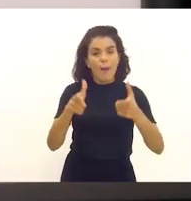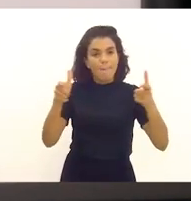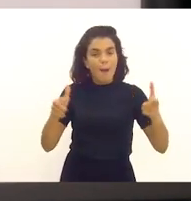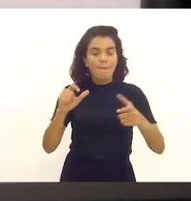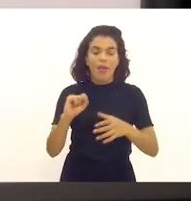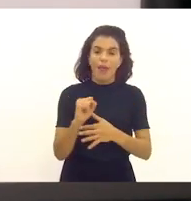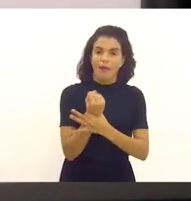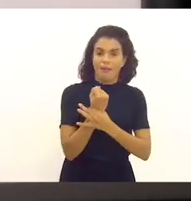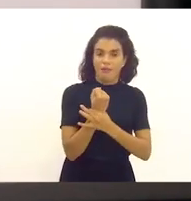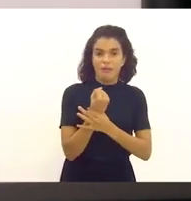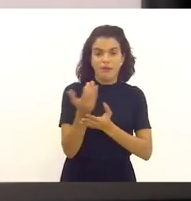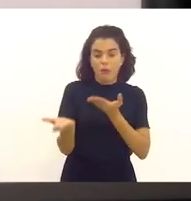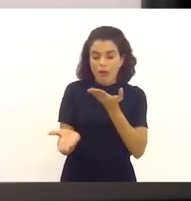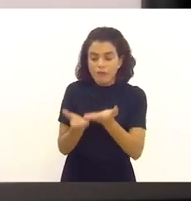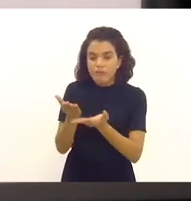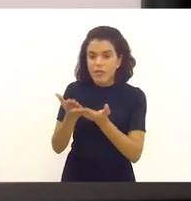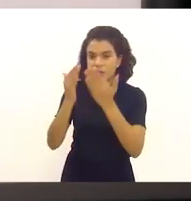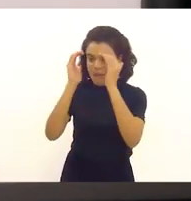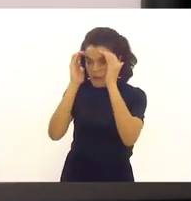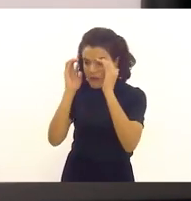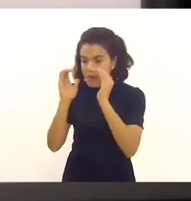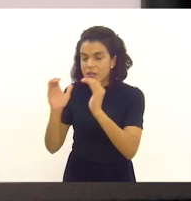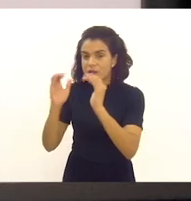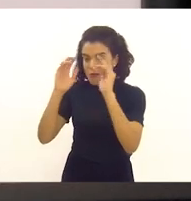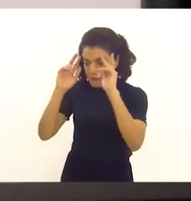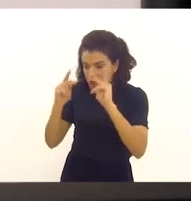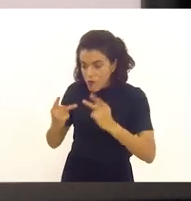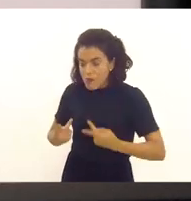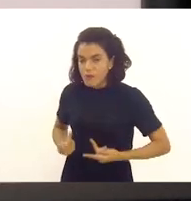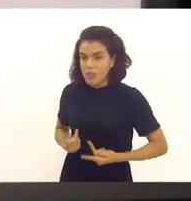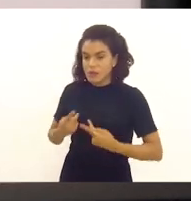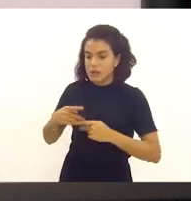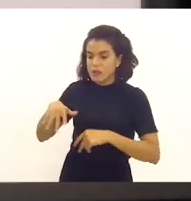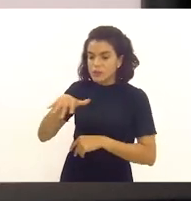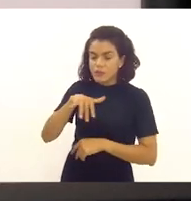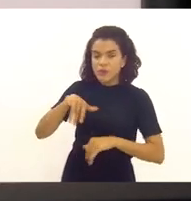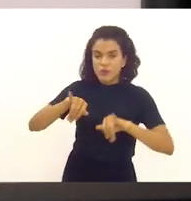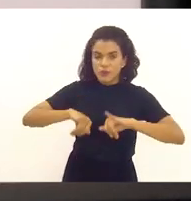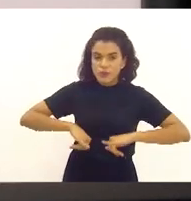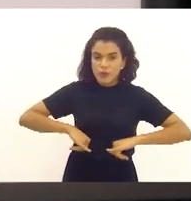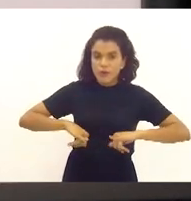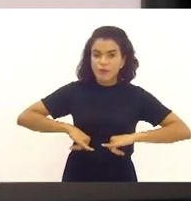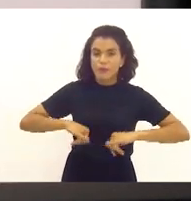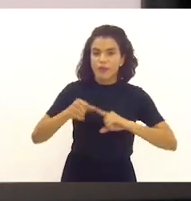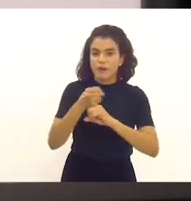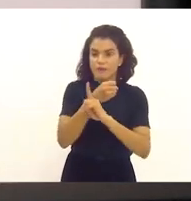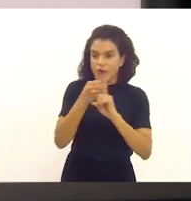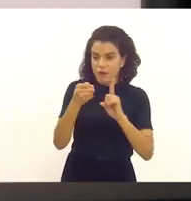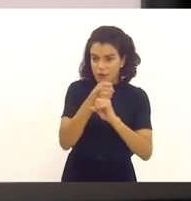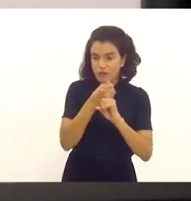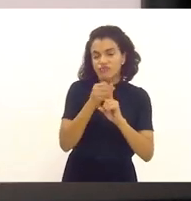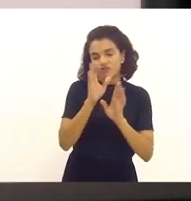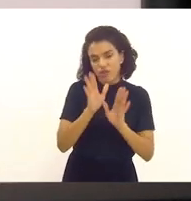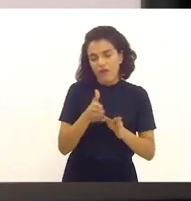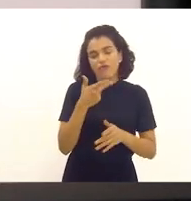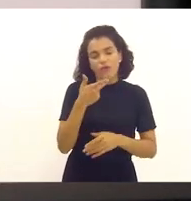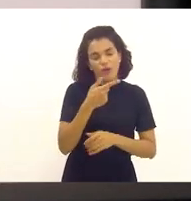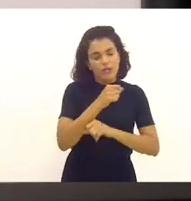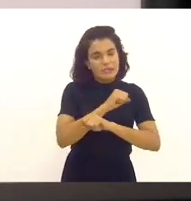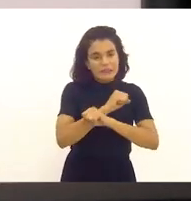com tratamento Digno da pessoa humana em situação de Sofrimento de violência que já foi bem